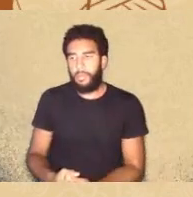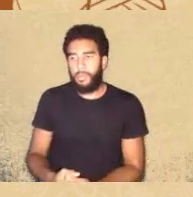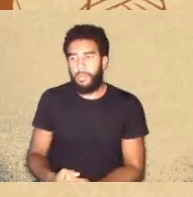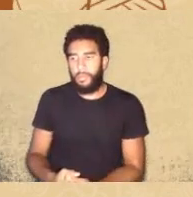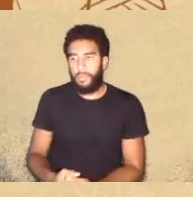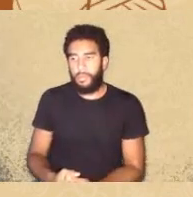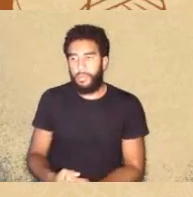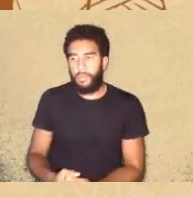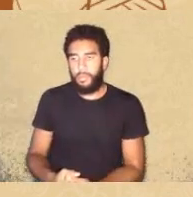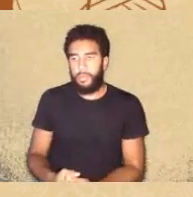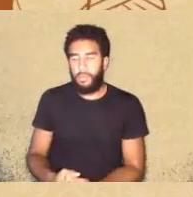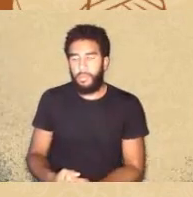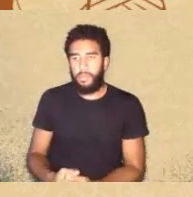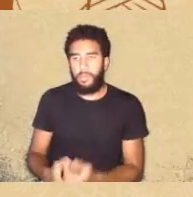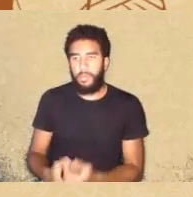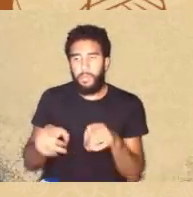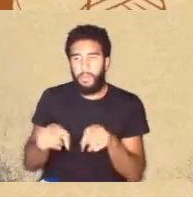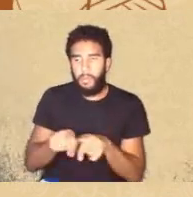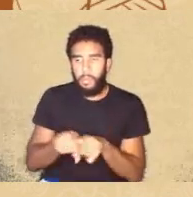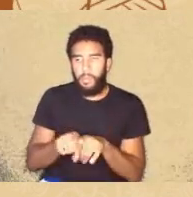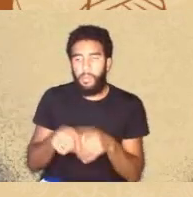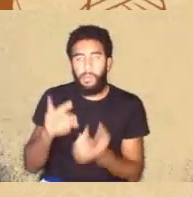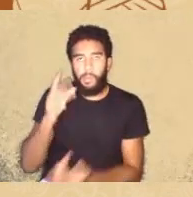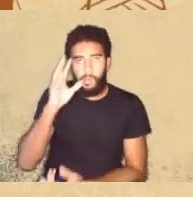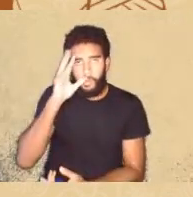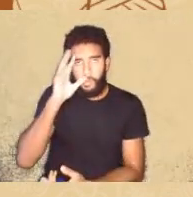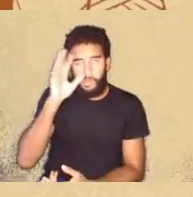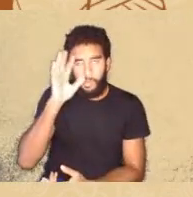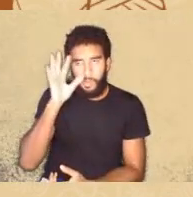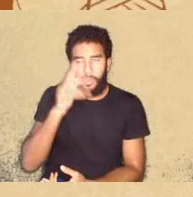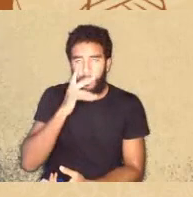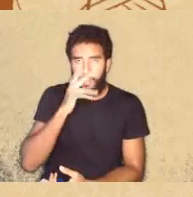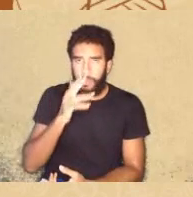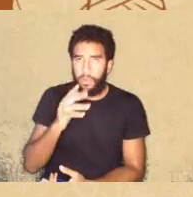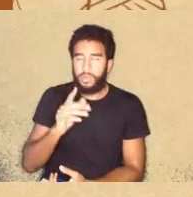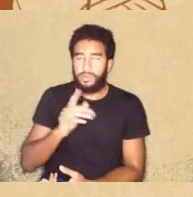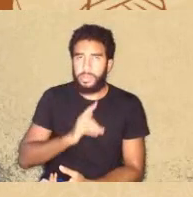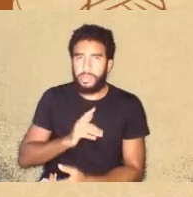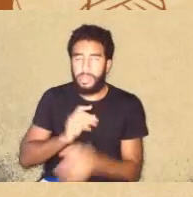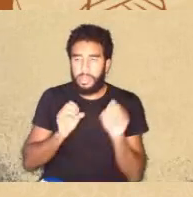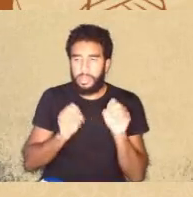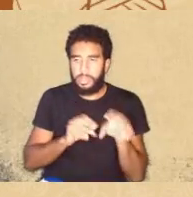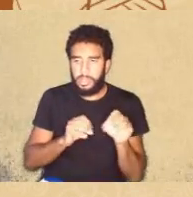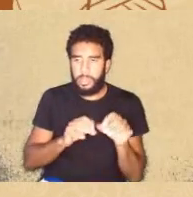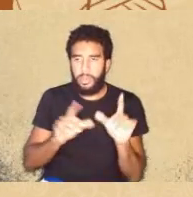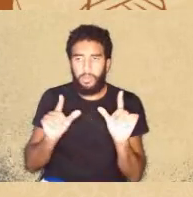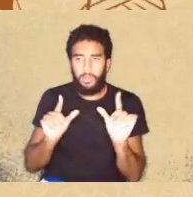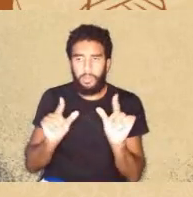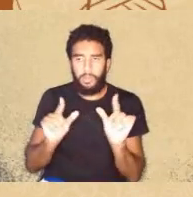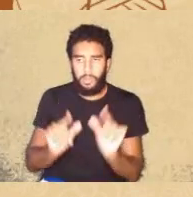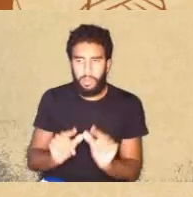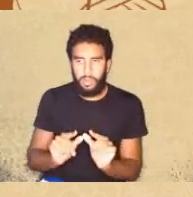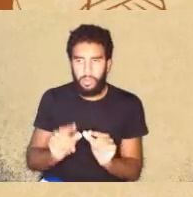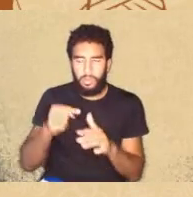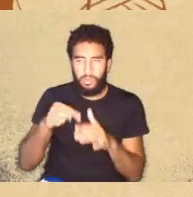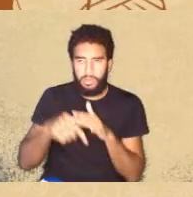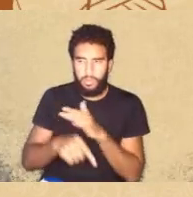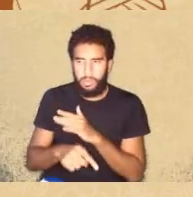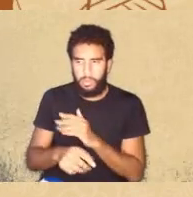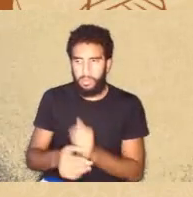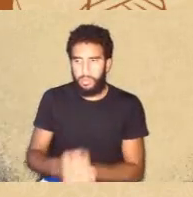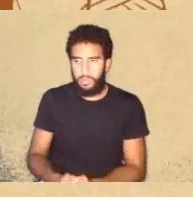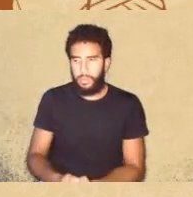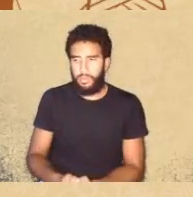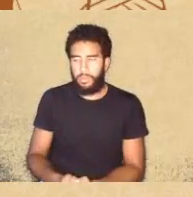impacta também. São questões para pensar. E que eu acho que ainda tem muita pouca formação mais aprofundada. Que eu saiba é na Fiocruz mesmo. A